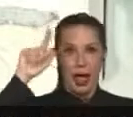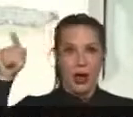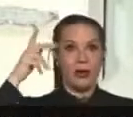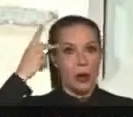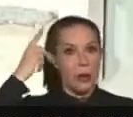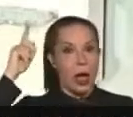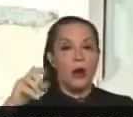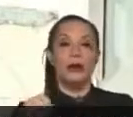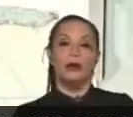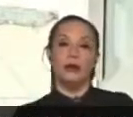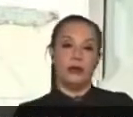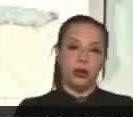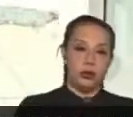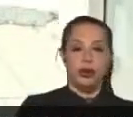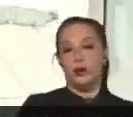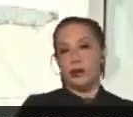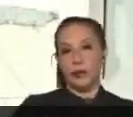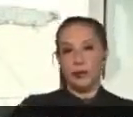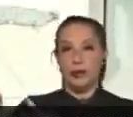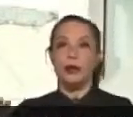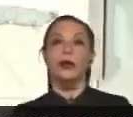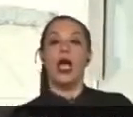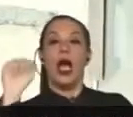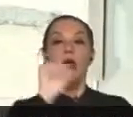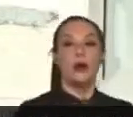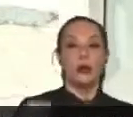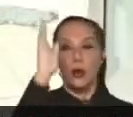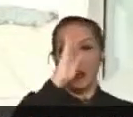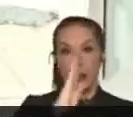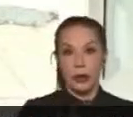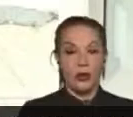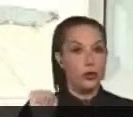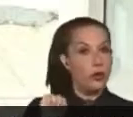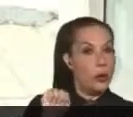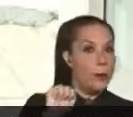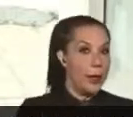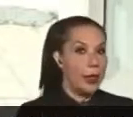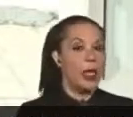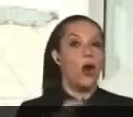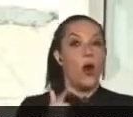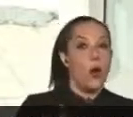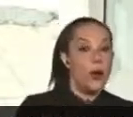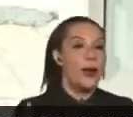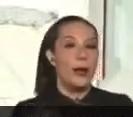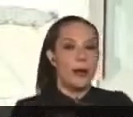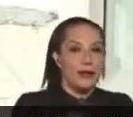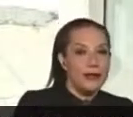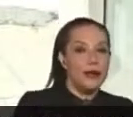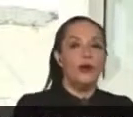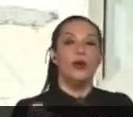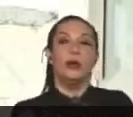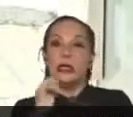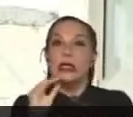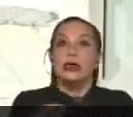e descarga. E segundo a Abras, a Associação Brasileira de Supermercados, o problema de abastecimento já